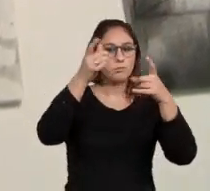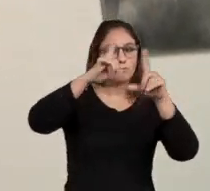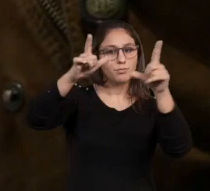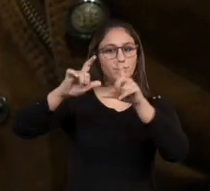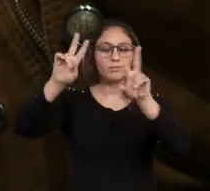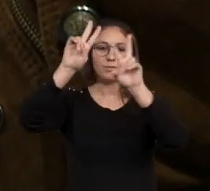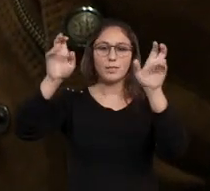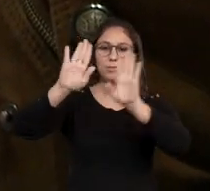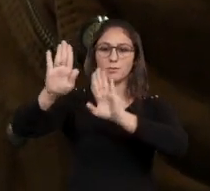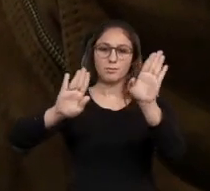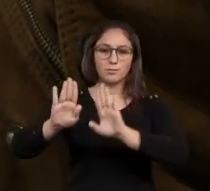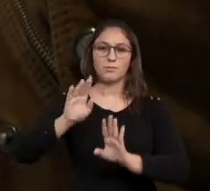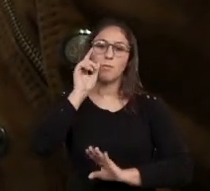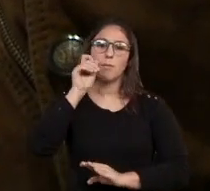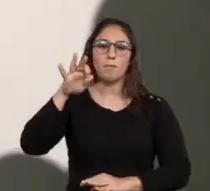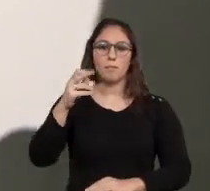Pereira.